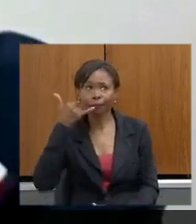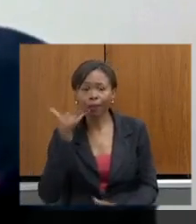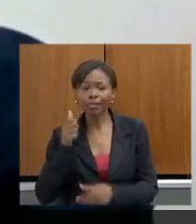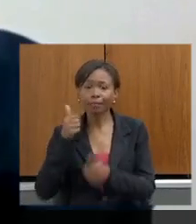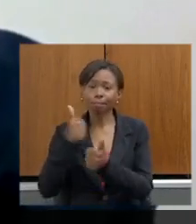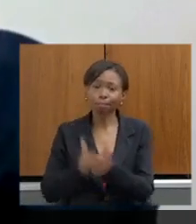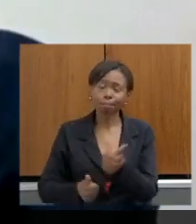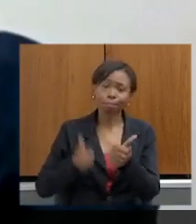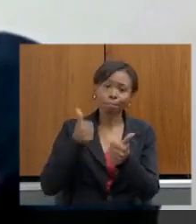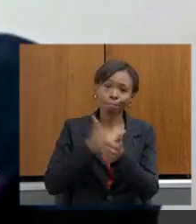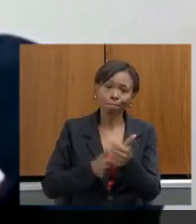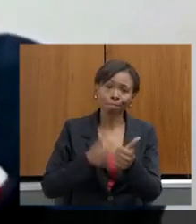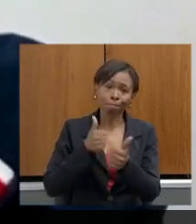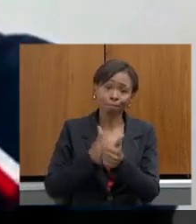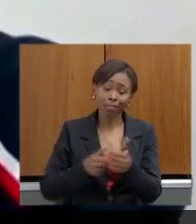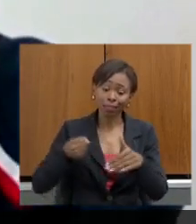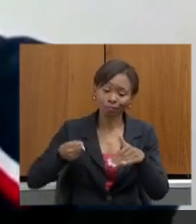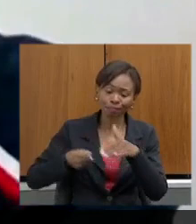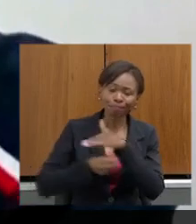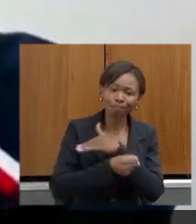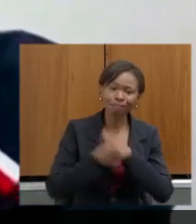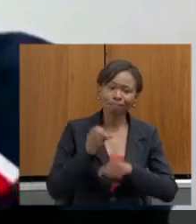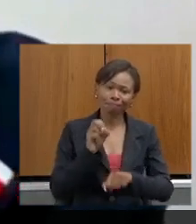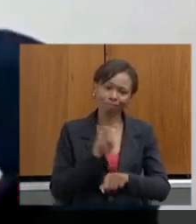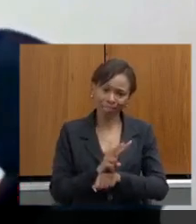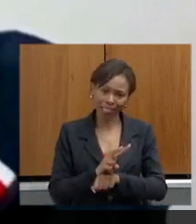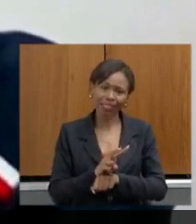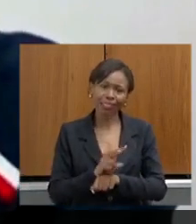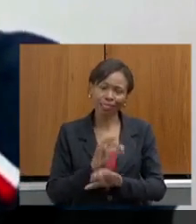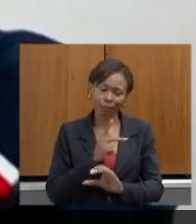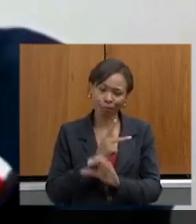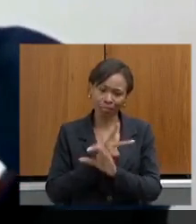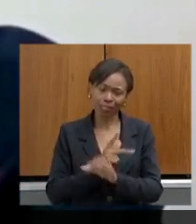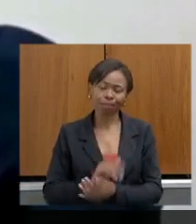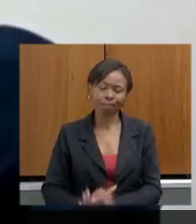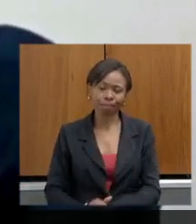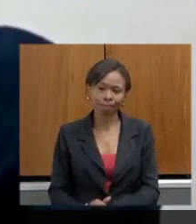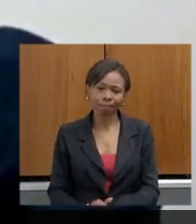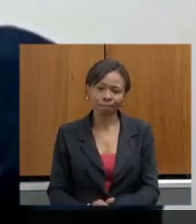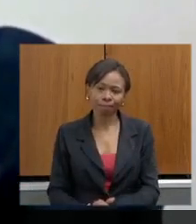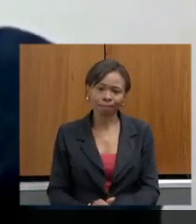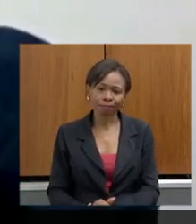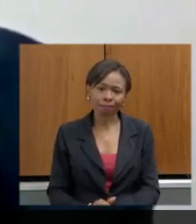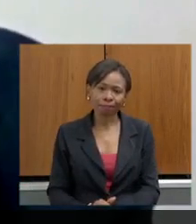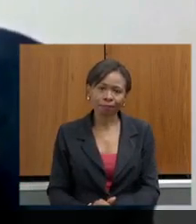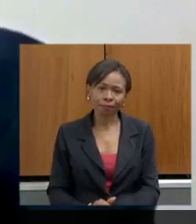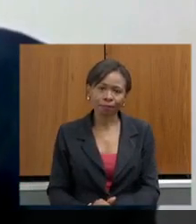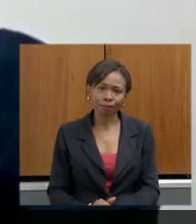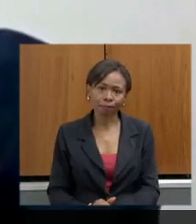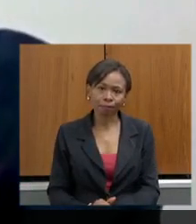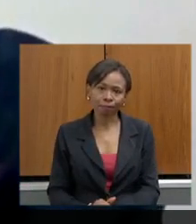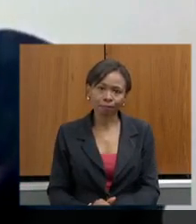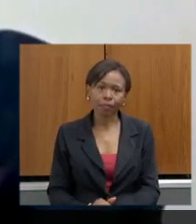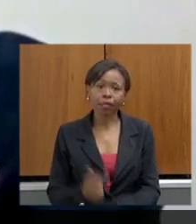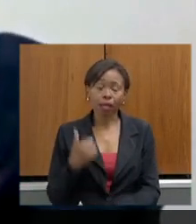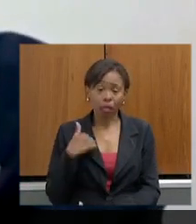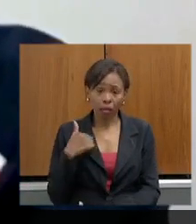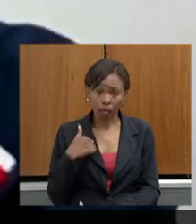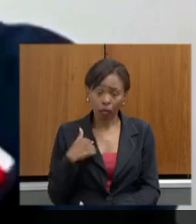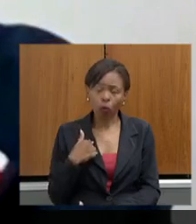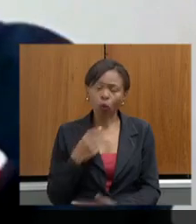todos em busca de uma nomeação para sabemos e aqui eu vou fazer algumas colocações